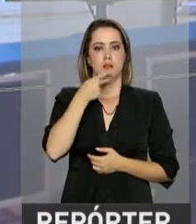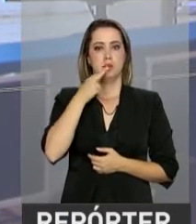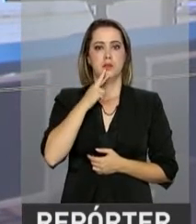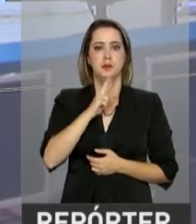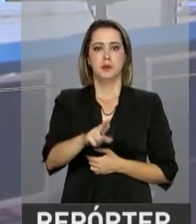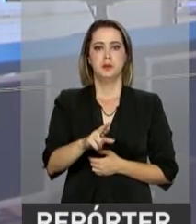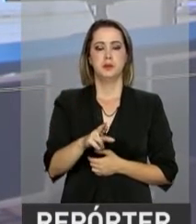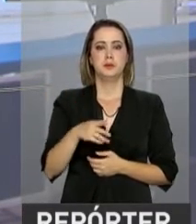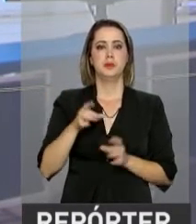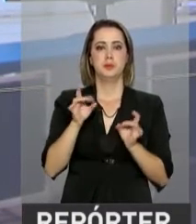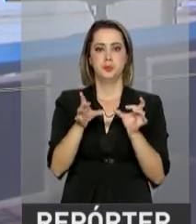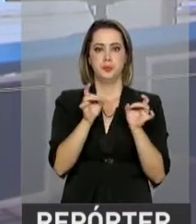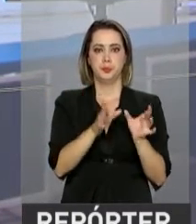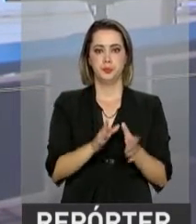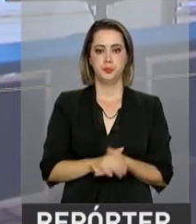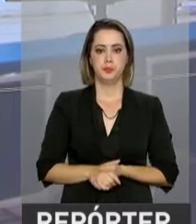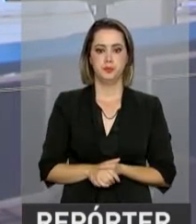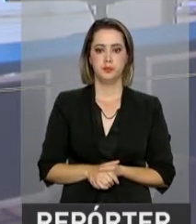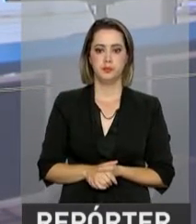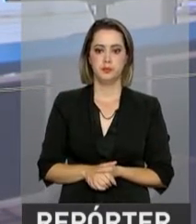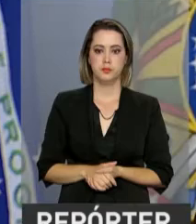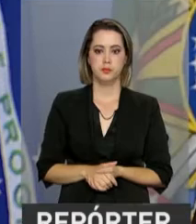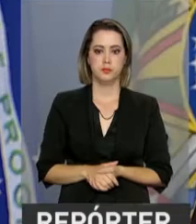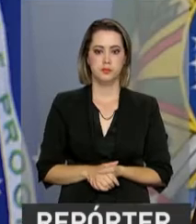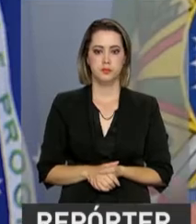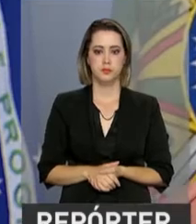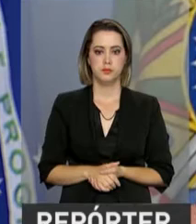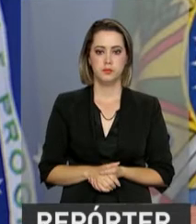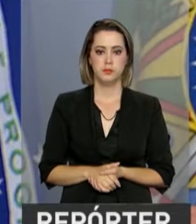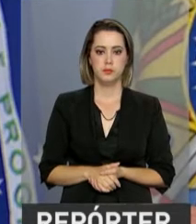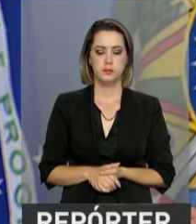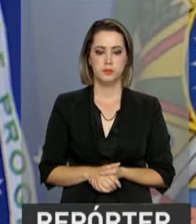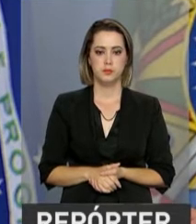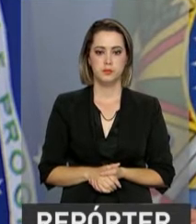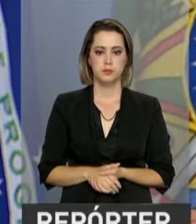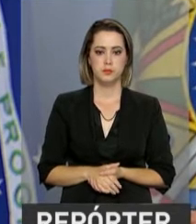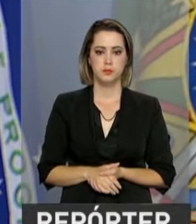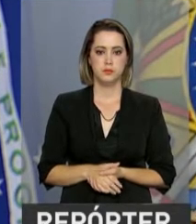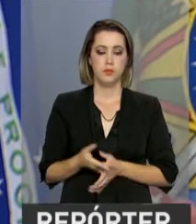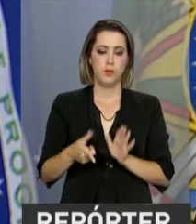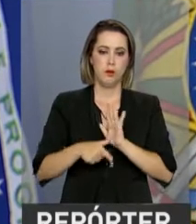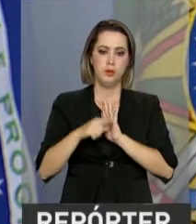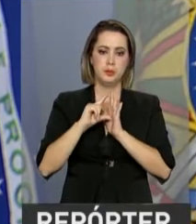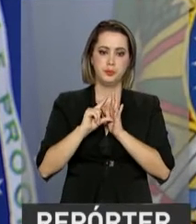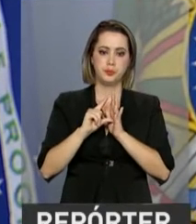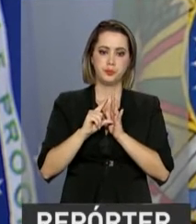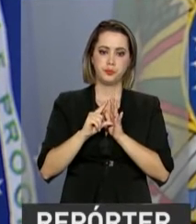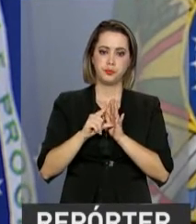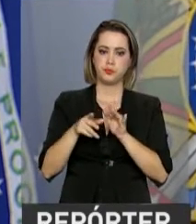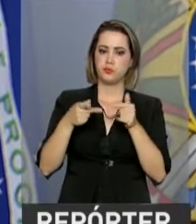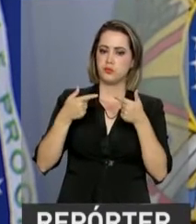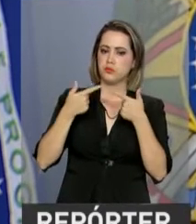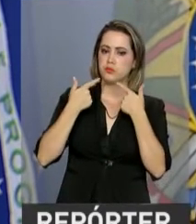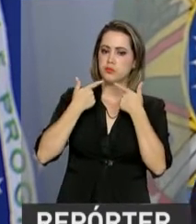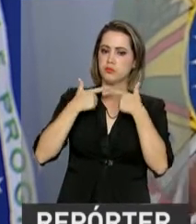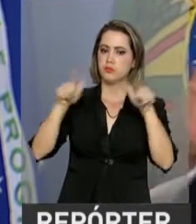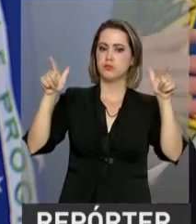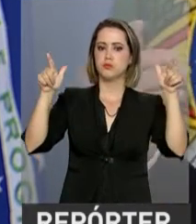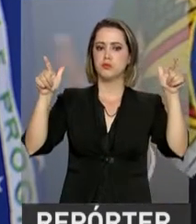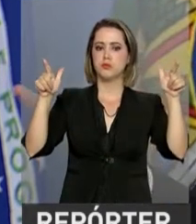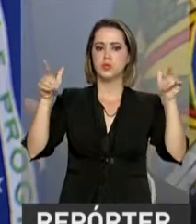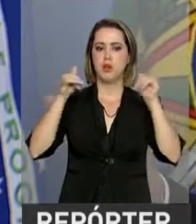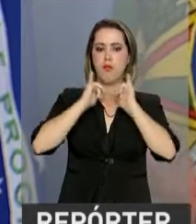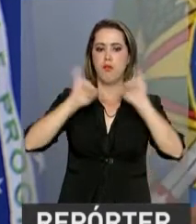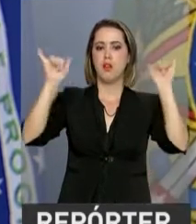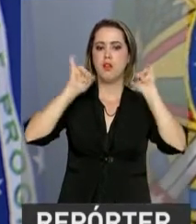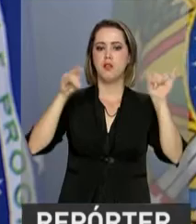o resultado alcançado pelo leilão. Há dias atrás, alardeava-se que talvez não